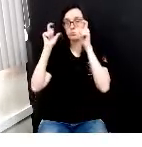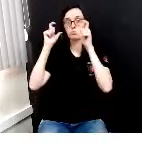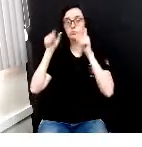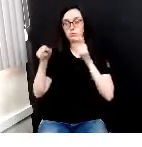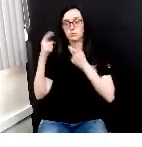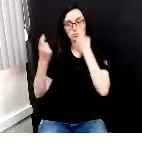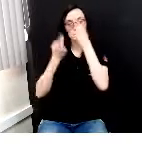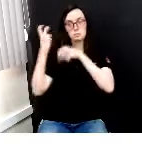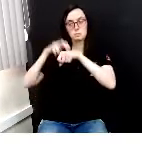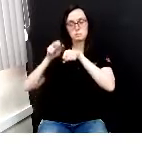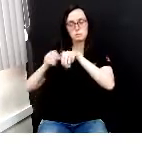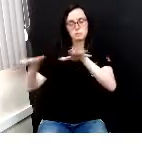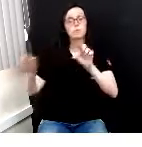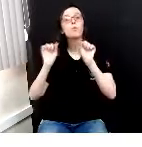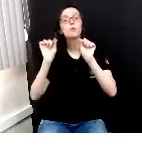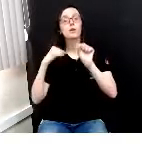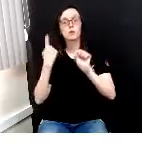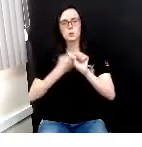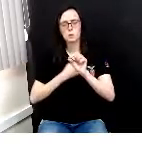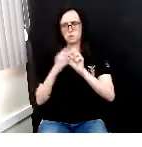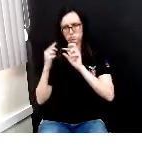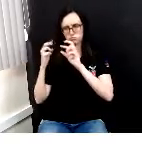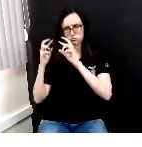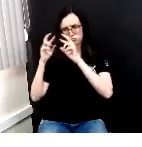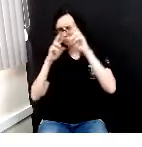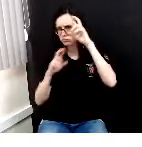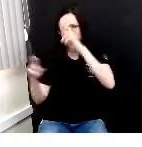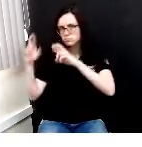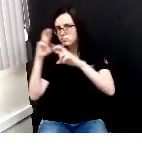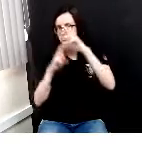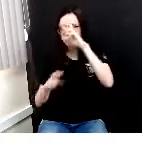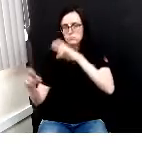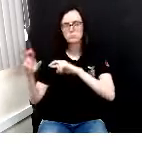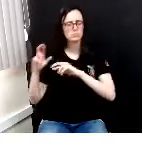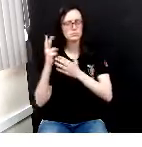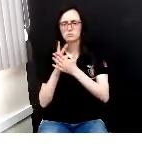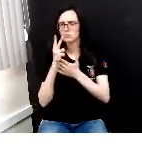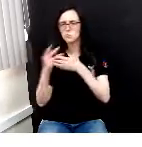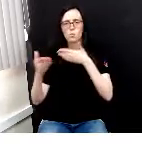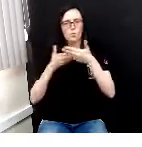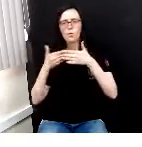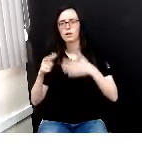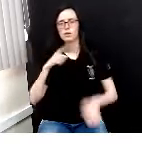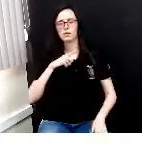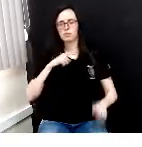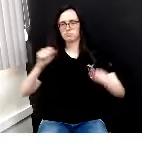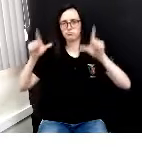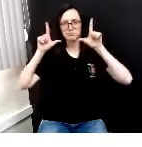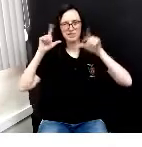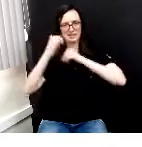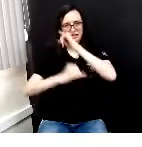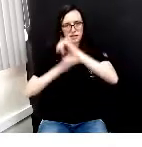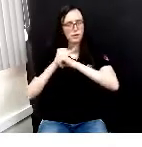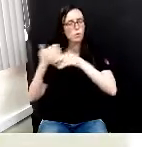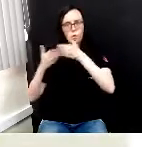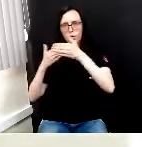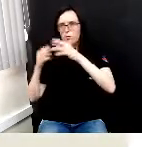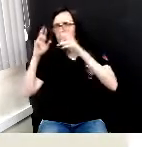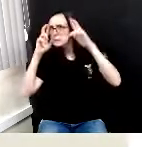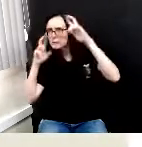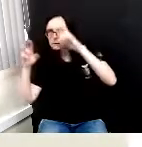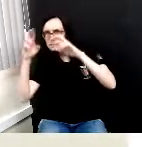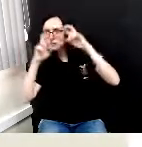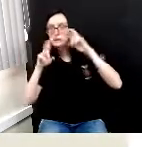o coronavírus? Nós monitoramos todas as mídias informais e temos, mas qualquer